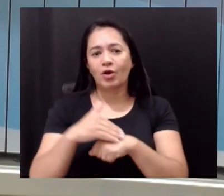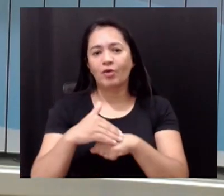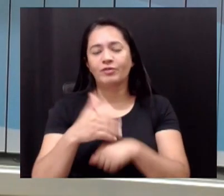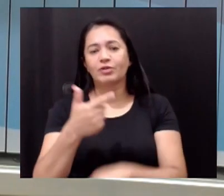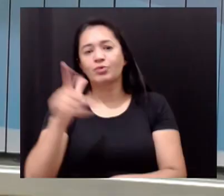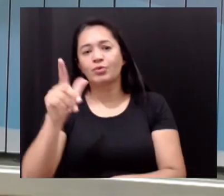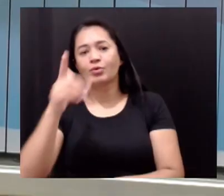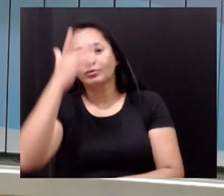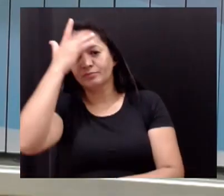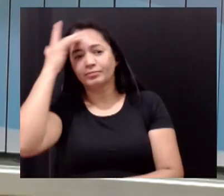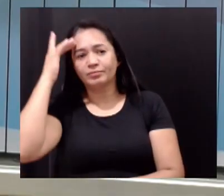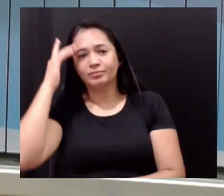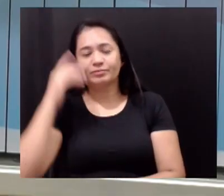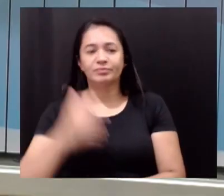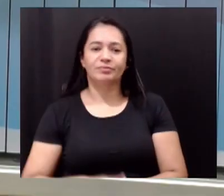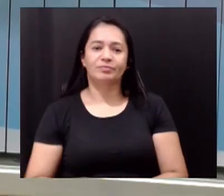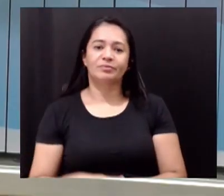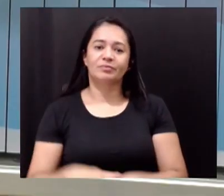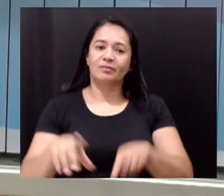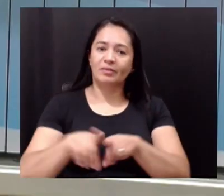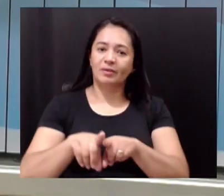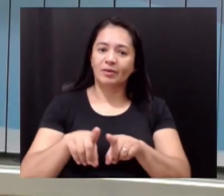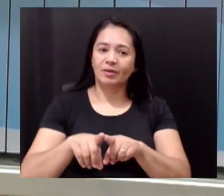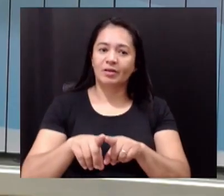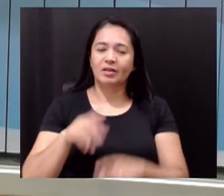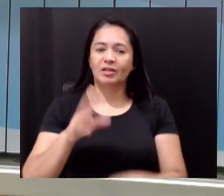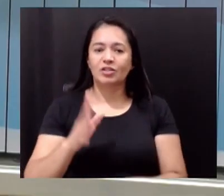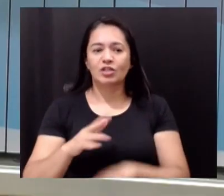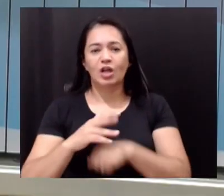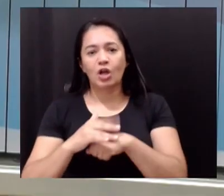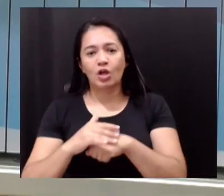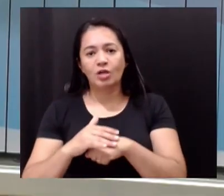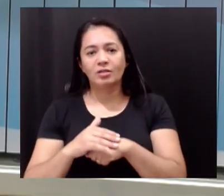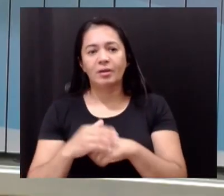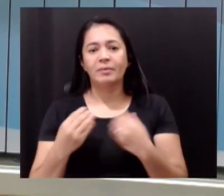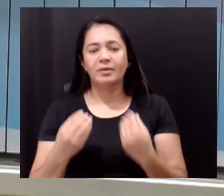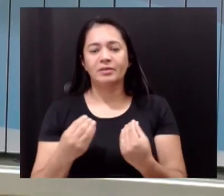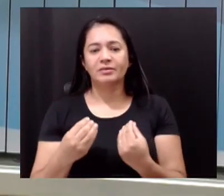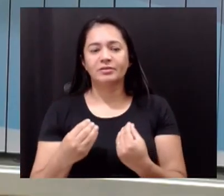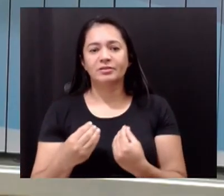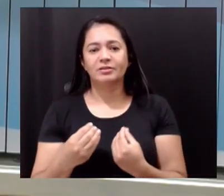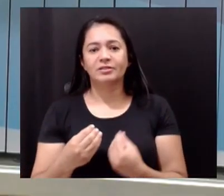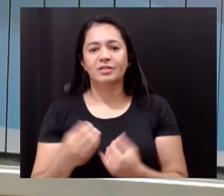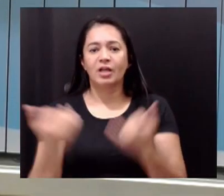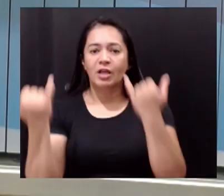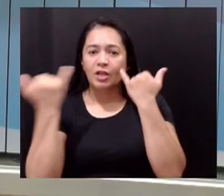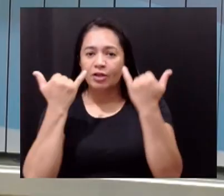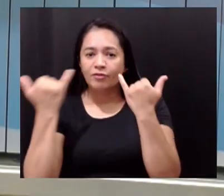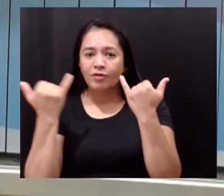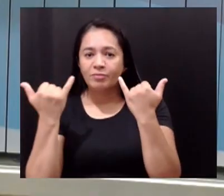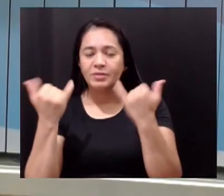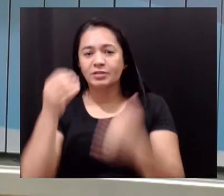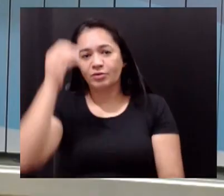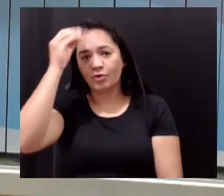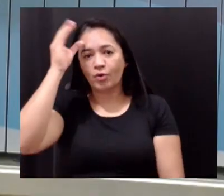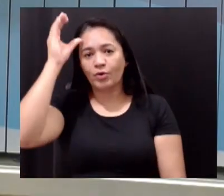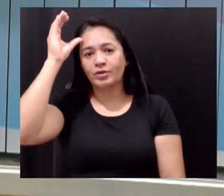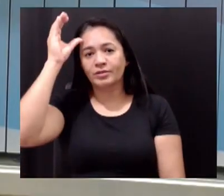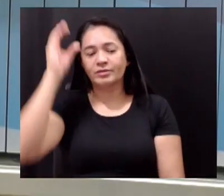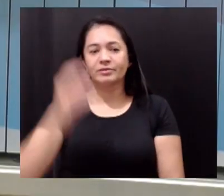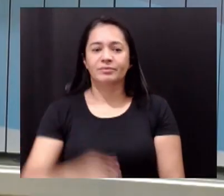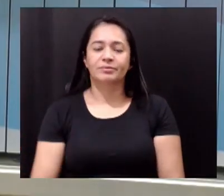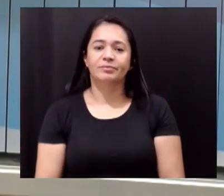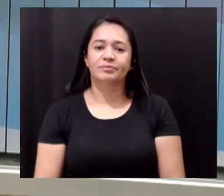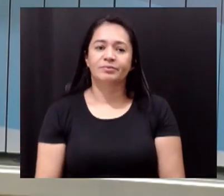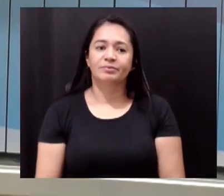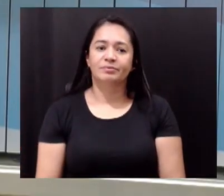outras pessoas também que tiveram a doença, para aí, né, ter bastante informação, ter bastante conhecimento. Isso eu acho que é uma boa,